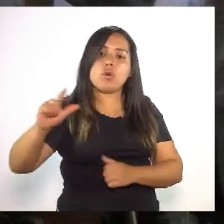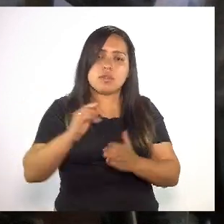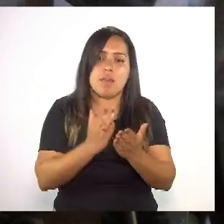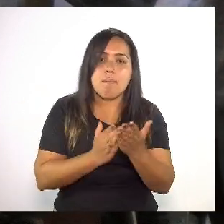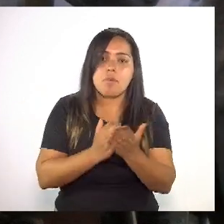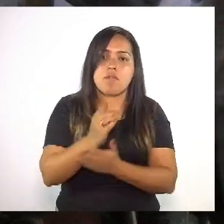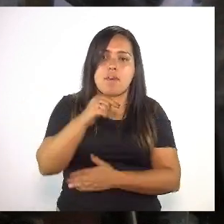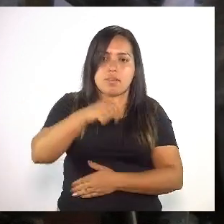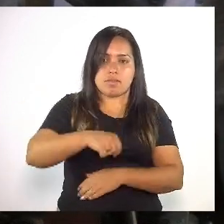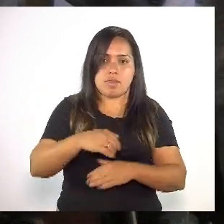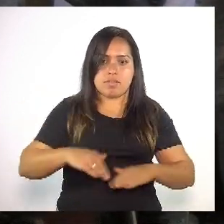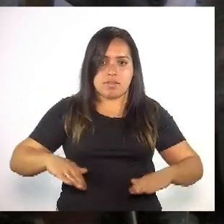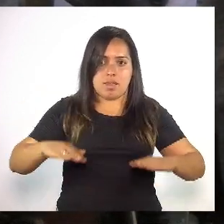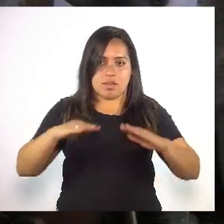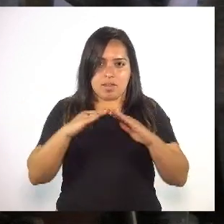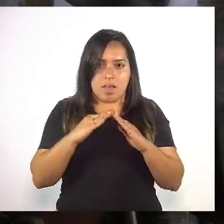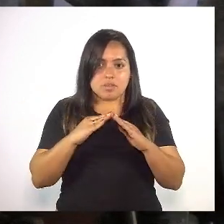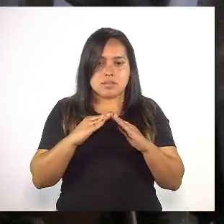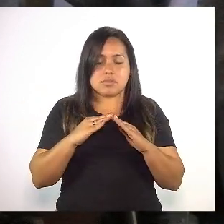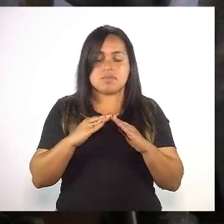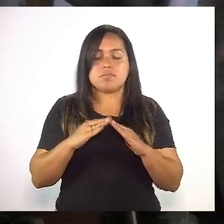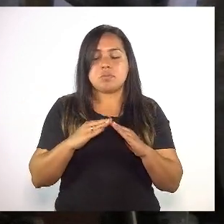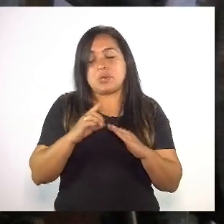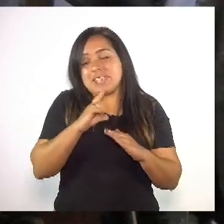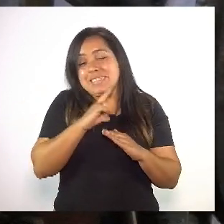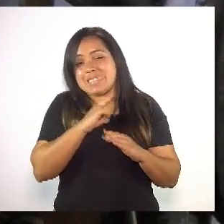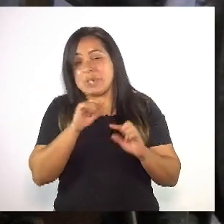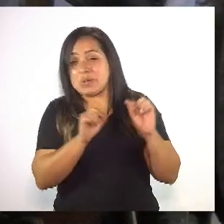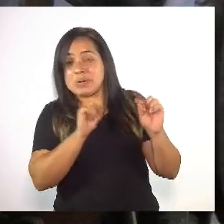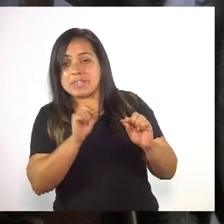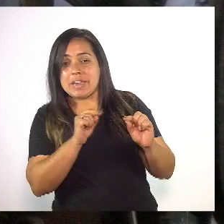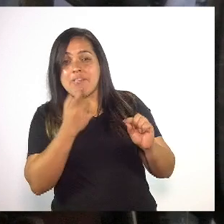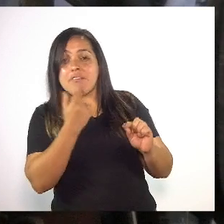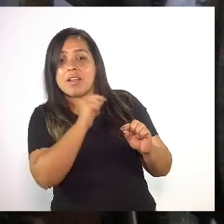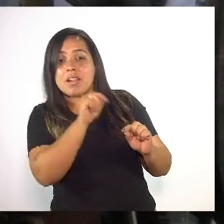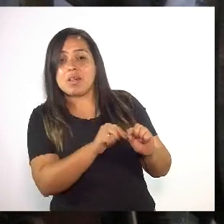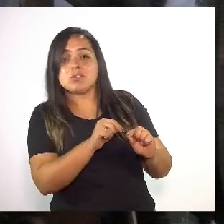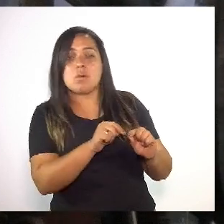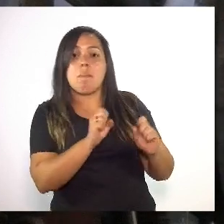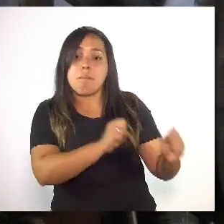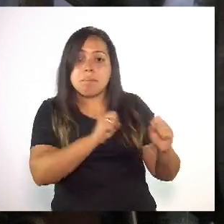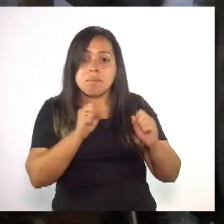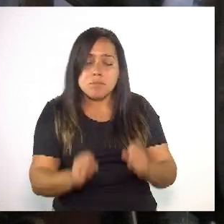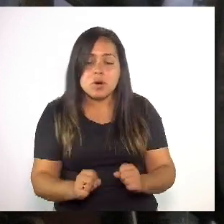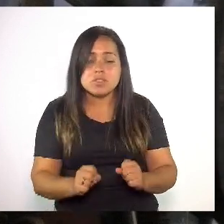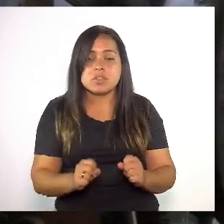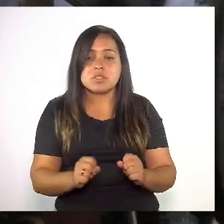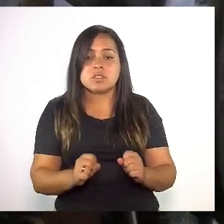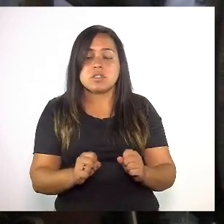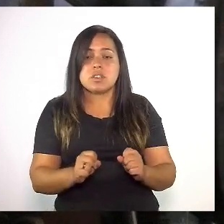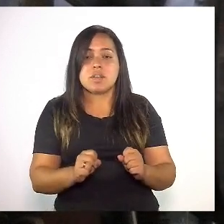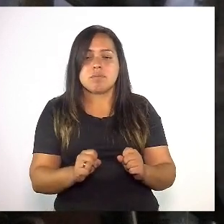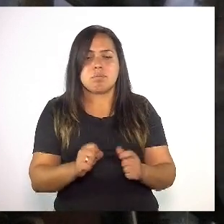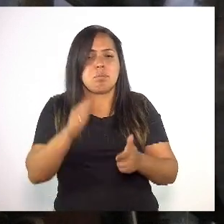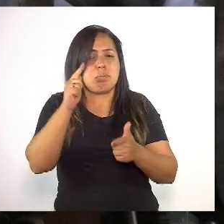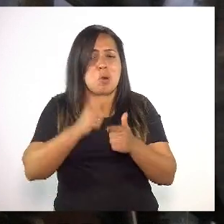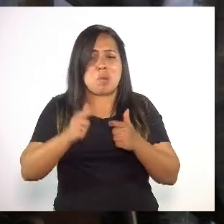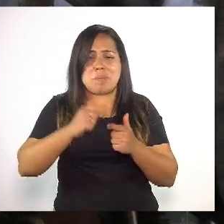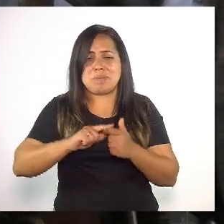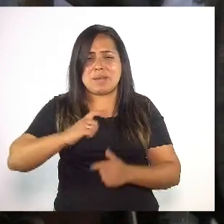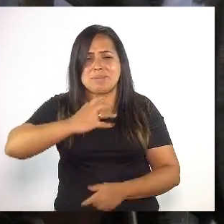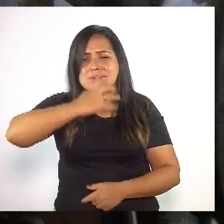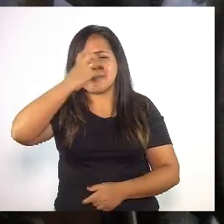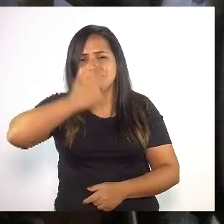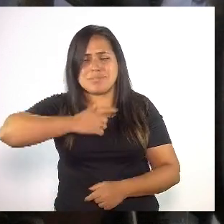casa, nos mesmos moldes, tratando-se de uma excepcional diante da grave crise financeira que